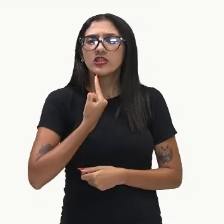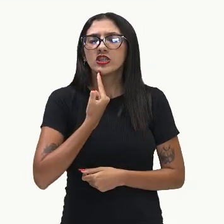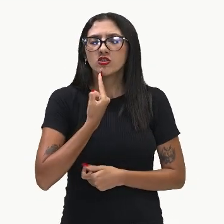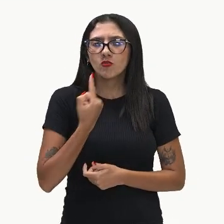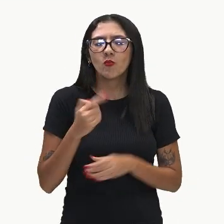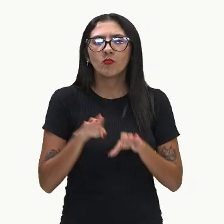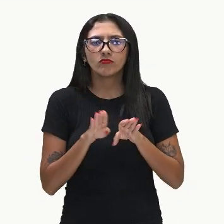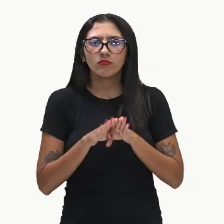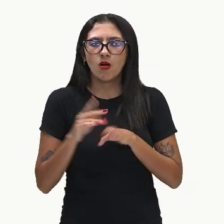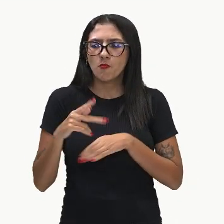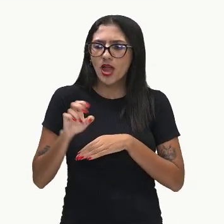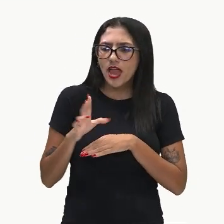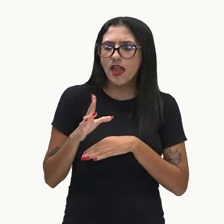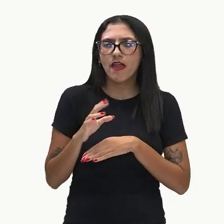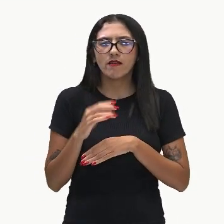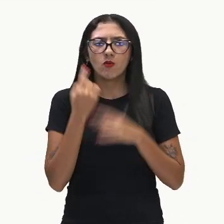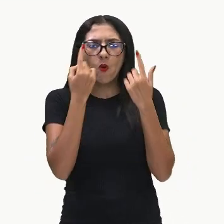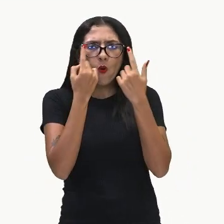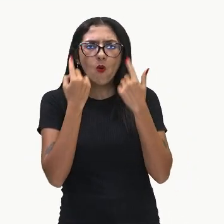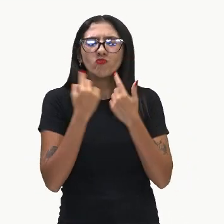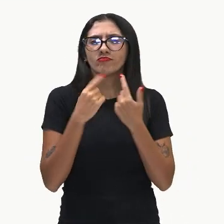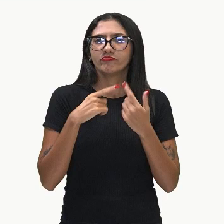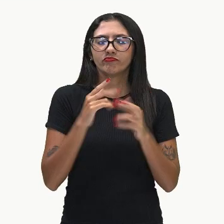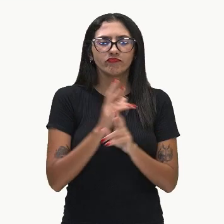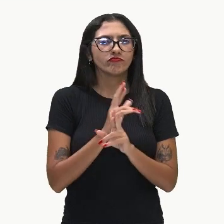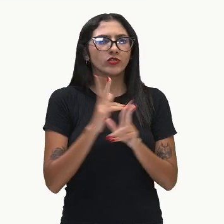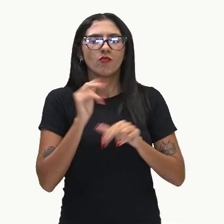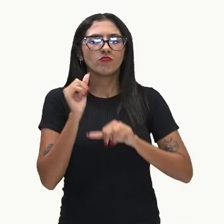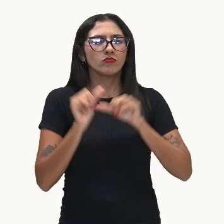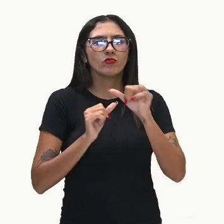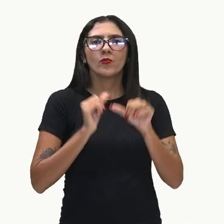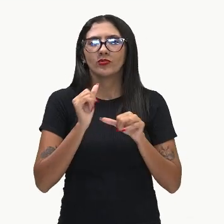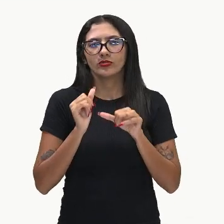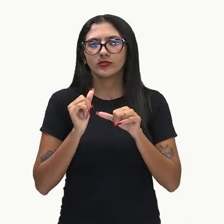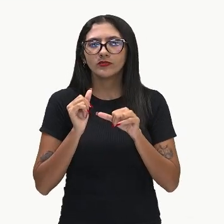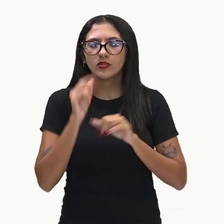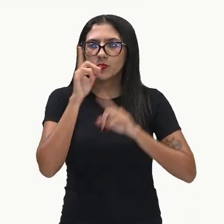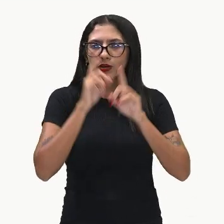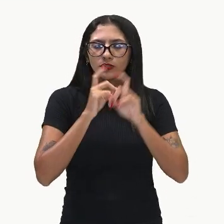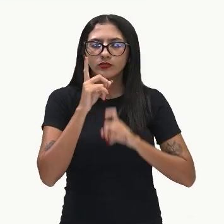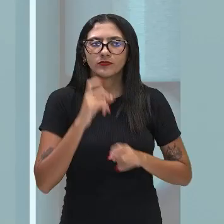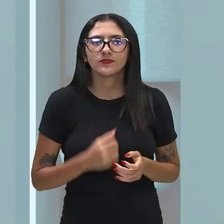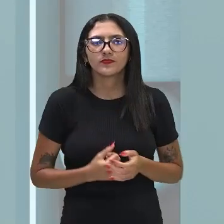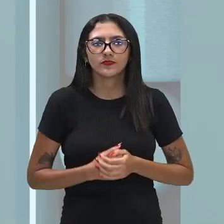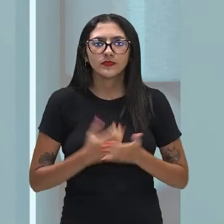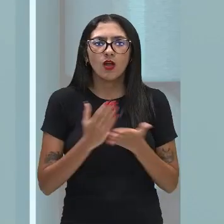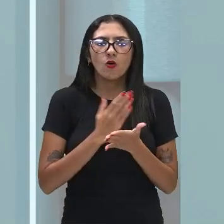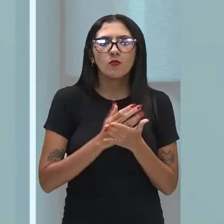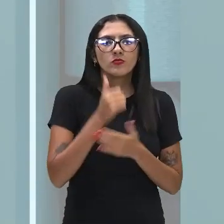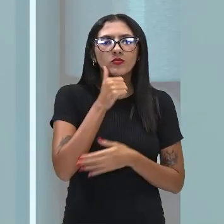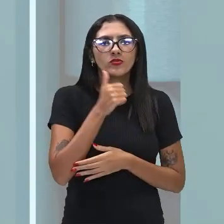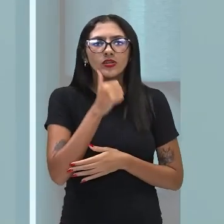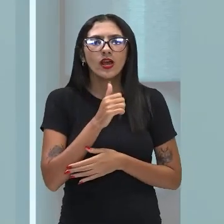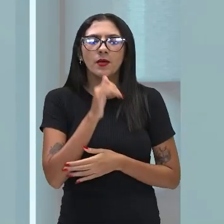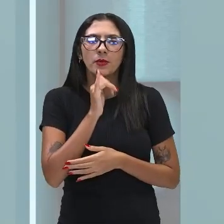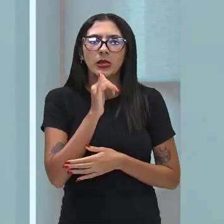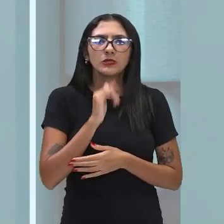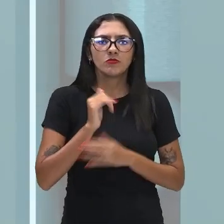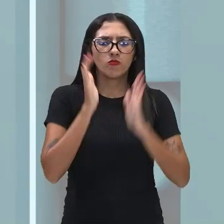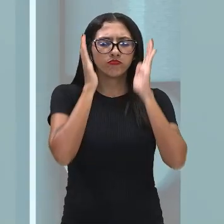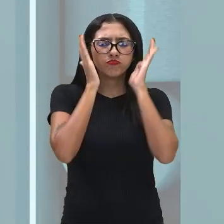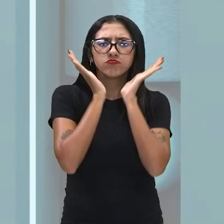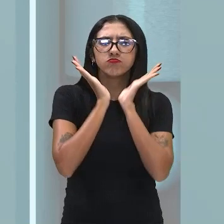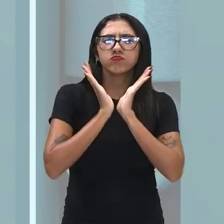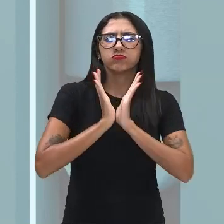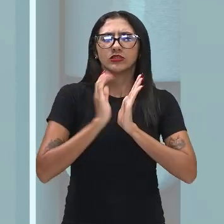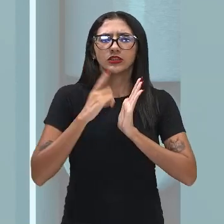pés, o rosto. Então, isso tudo é causal. Você pode ver que tem as mulheres aí que são fisiculturistas, que tem aquele queixo enorme,